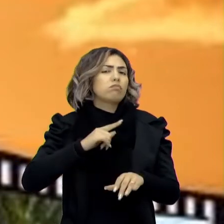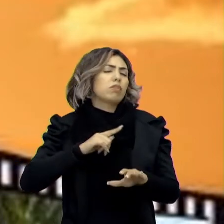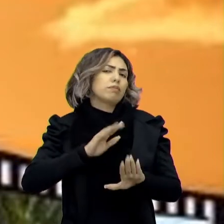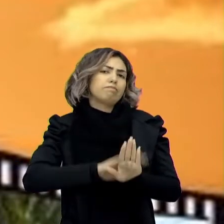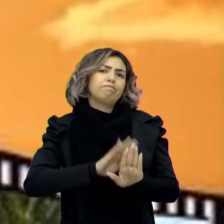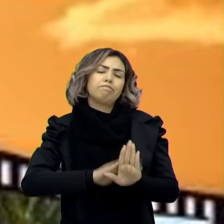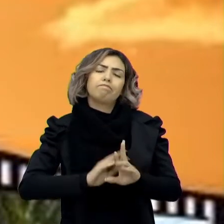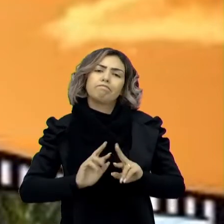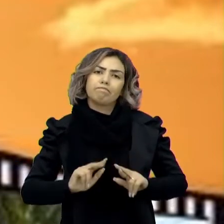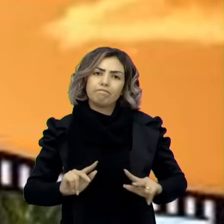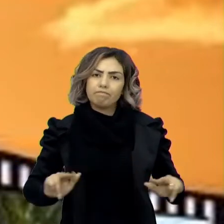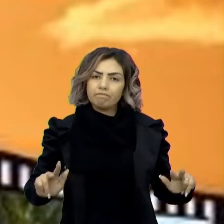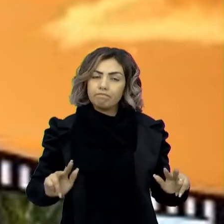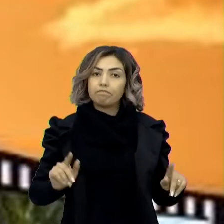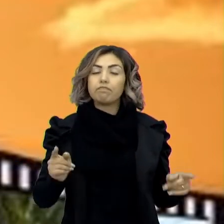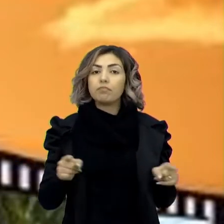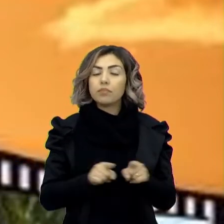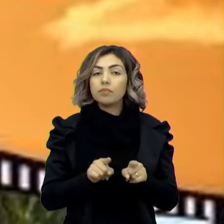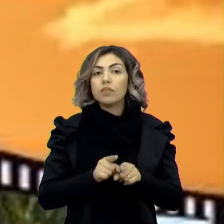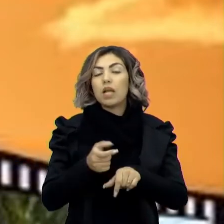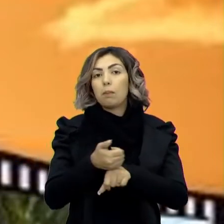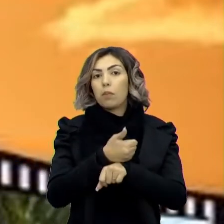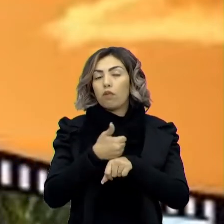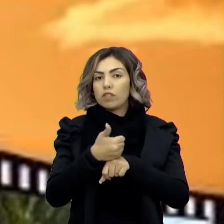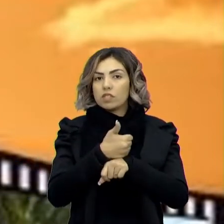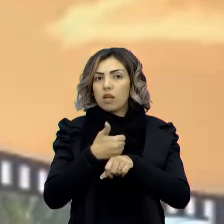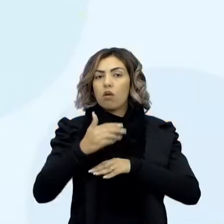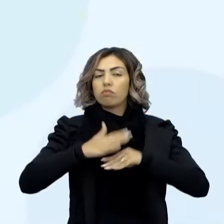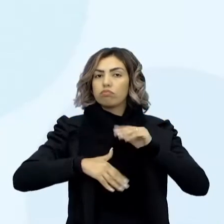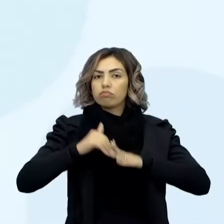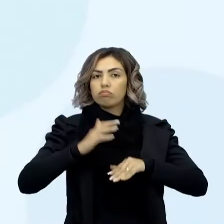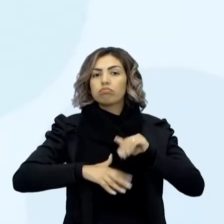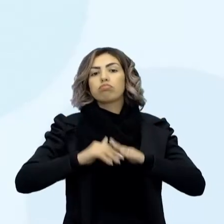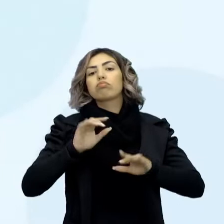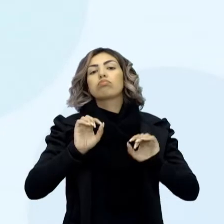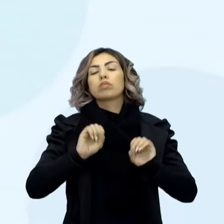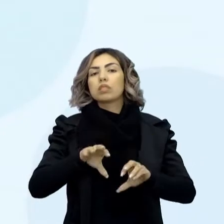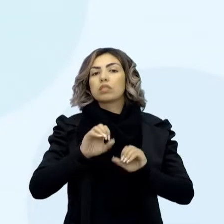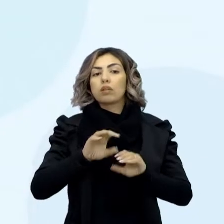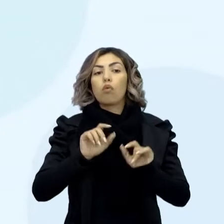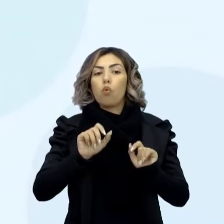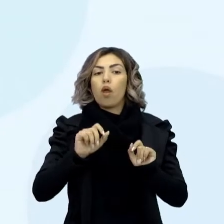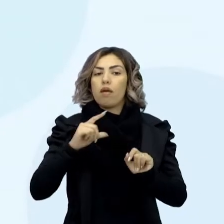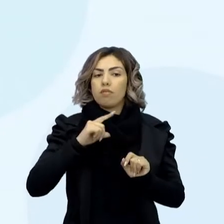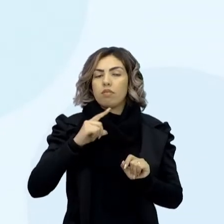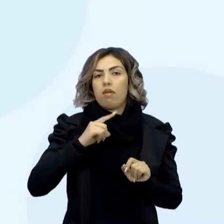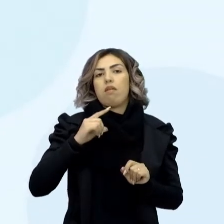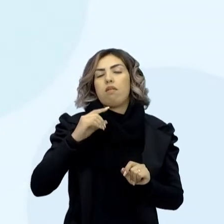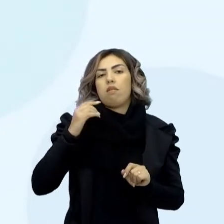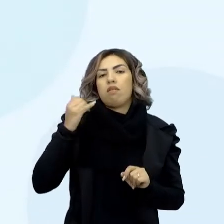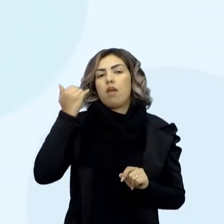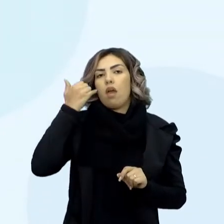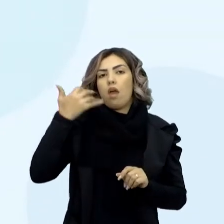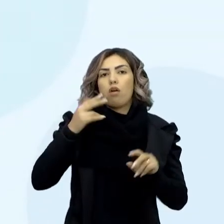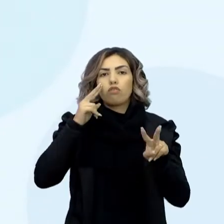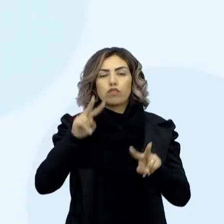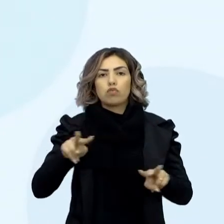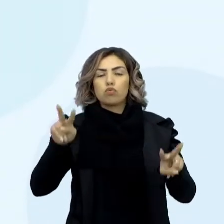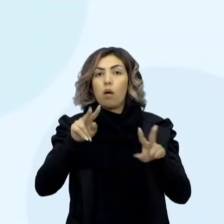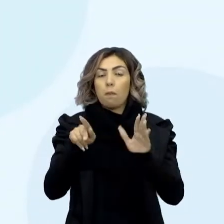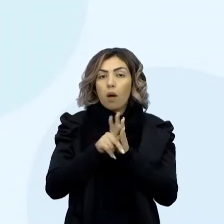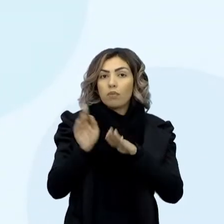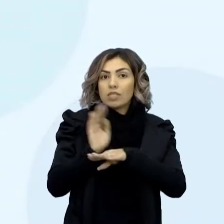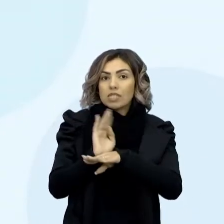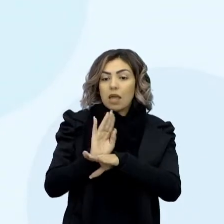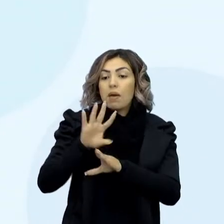gente traz agora, as profissões em cinema e audiovisual, que é o que a Prof. Fernanda trouxe. Olha só, para conhecer as profissões do cinema, é